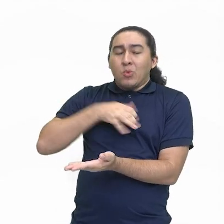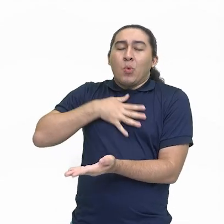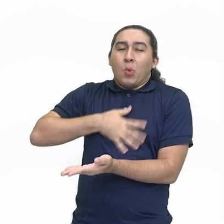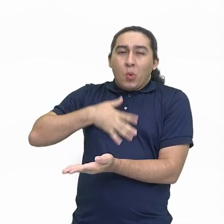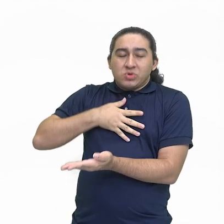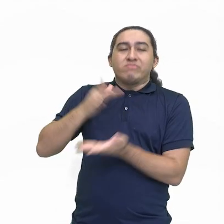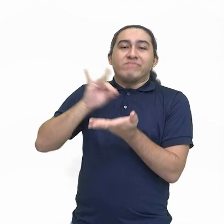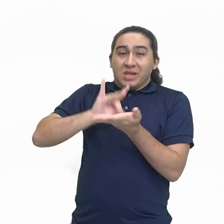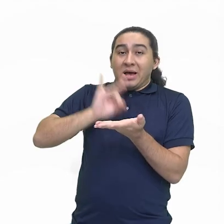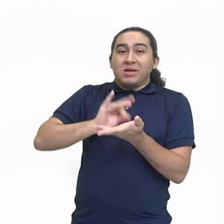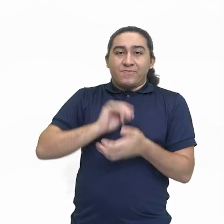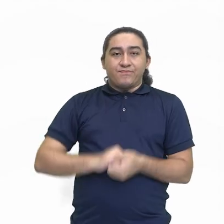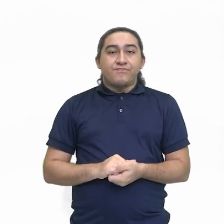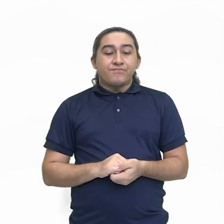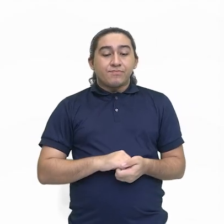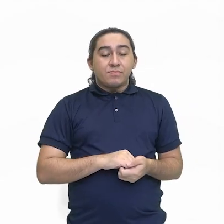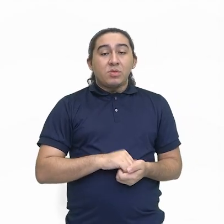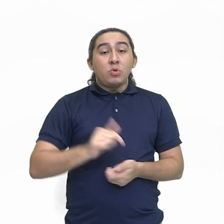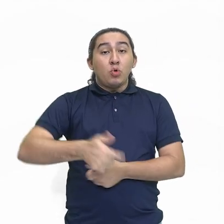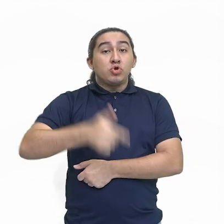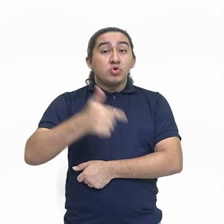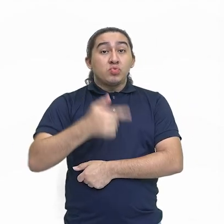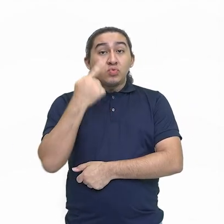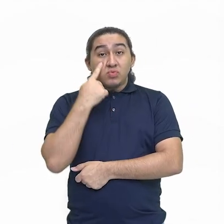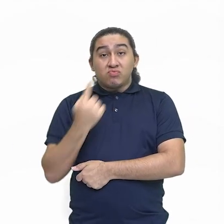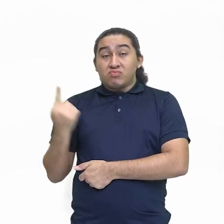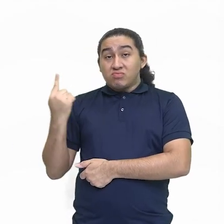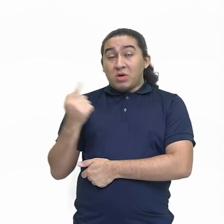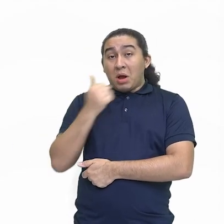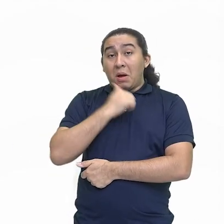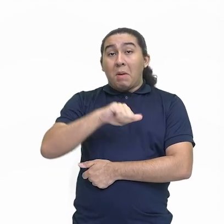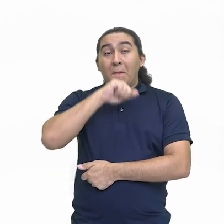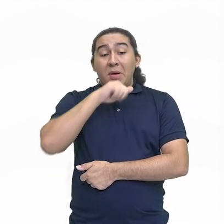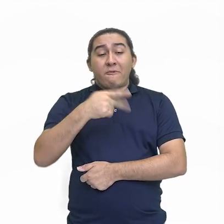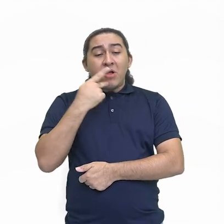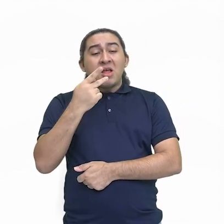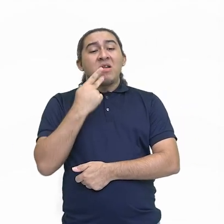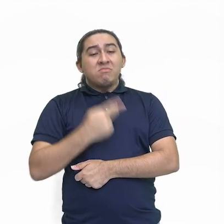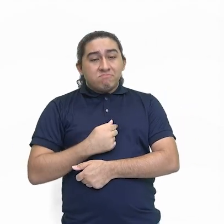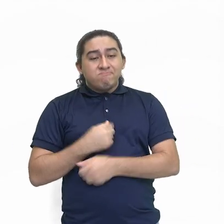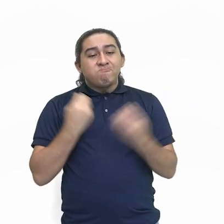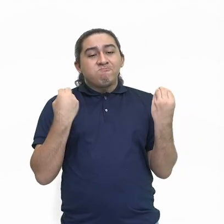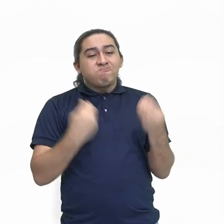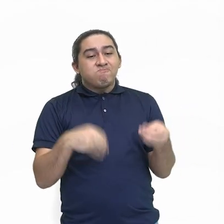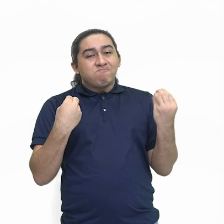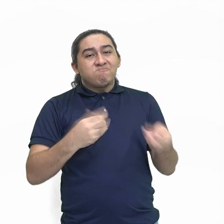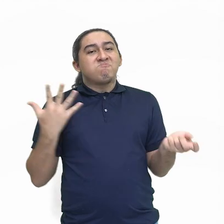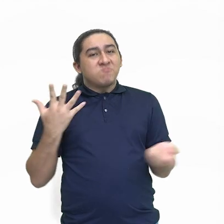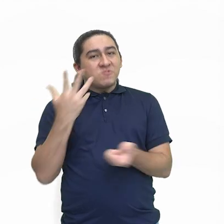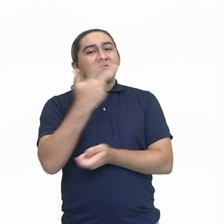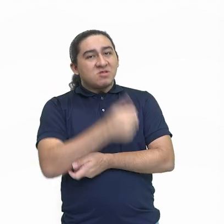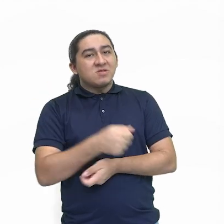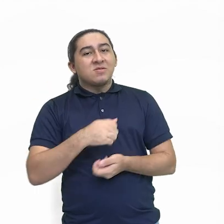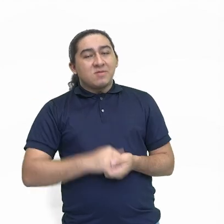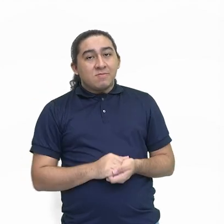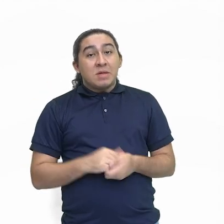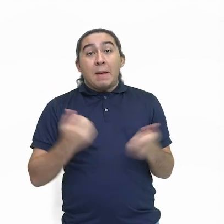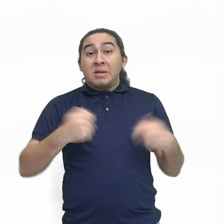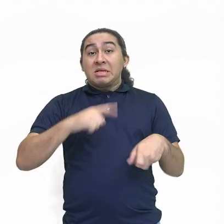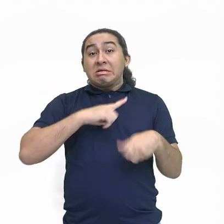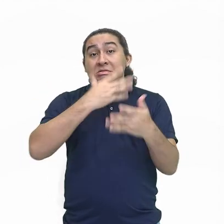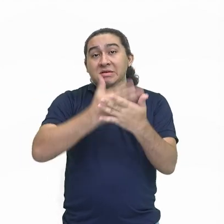Já no segundo quadro dela, muito bonito. Você deveria estar estudando. Será que tem o